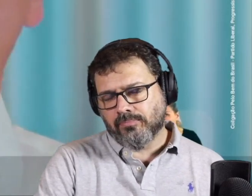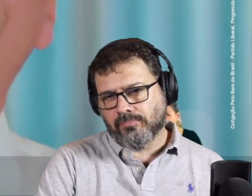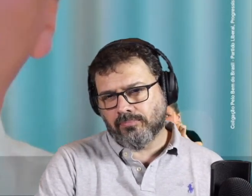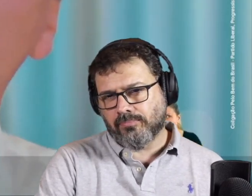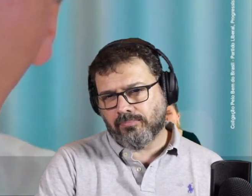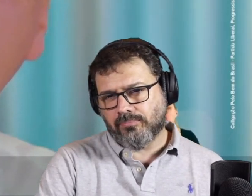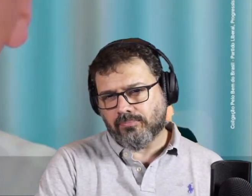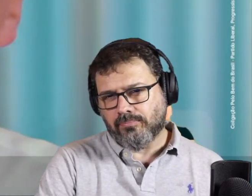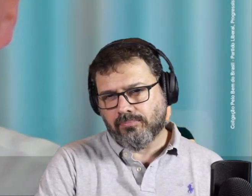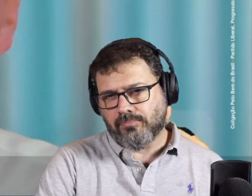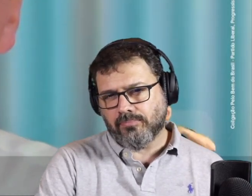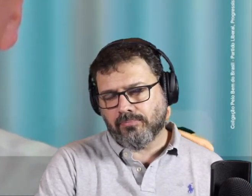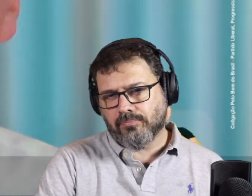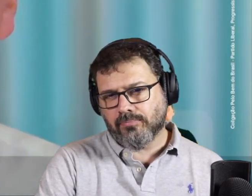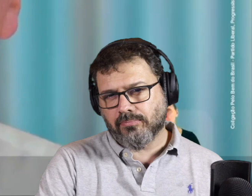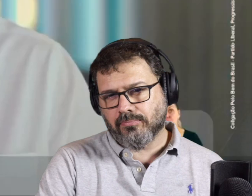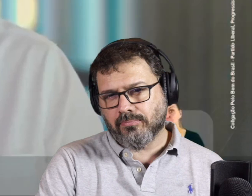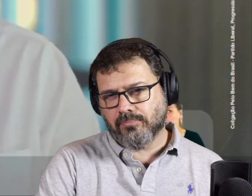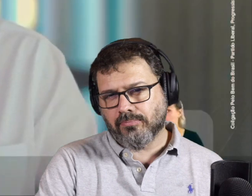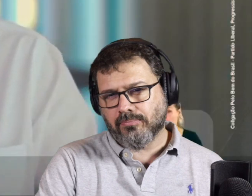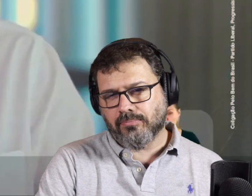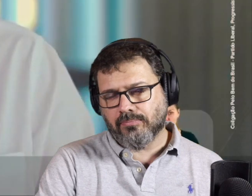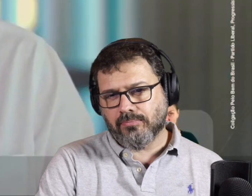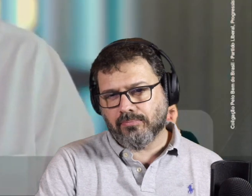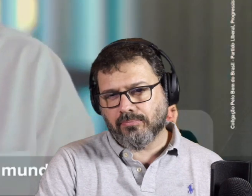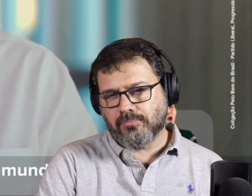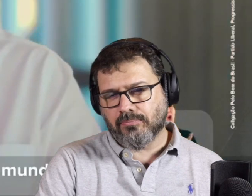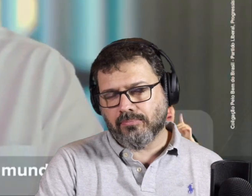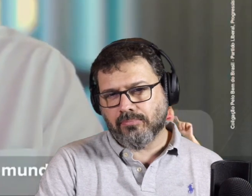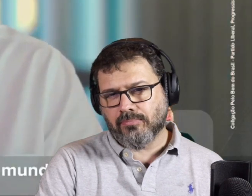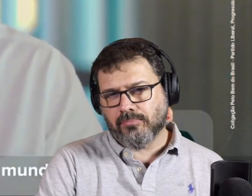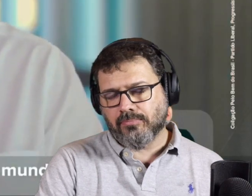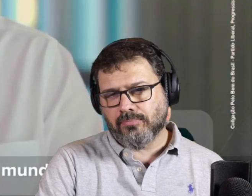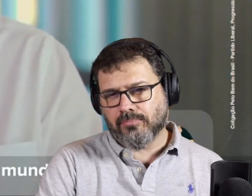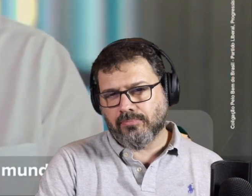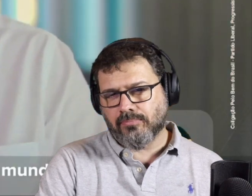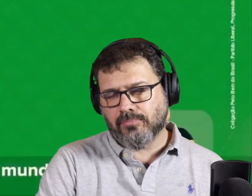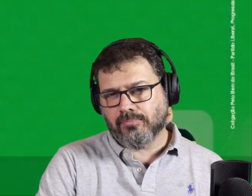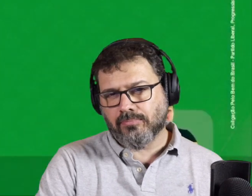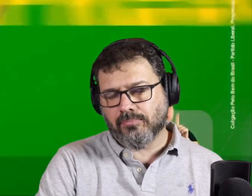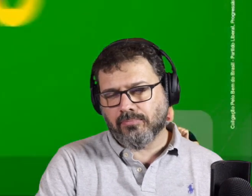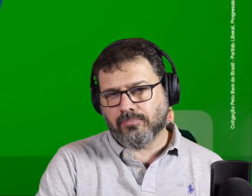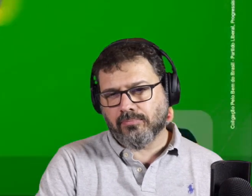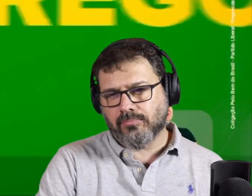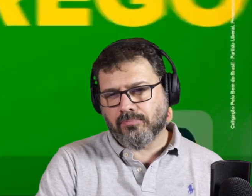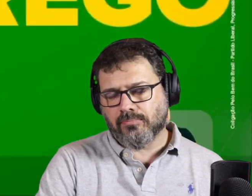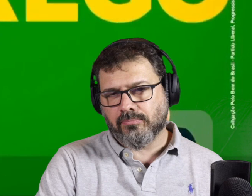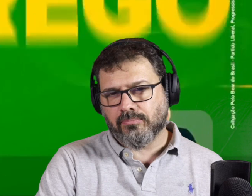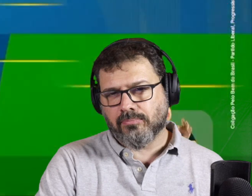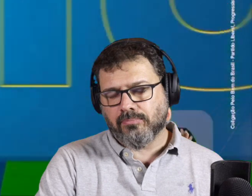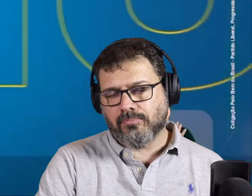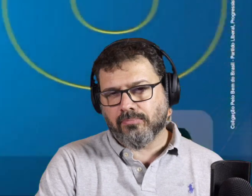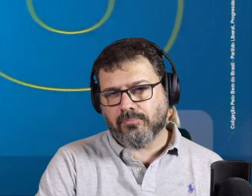gasolina está mais barata. O álcool também. O Brasil está dando certo. O Brasil está dando exemplo para o mundo. O